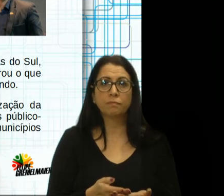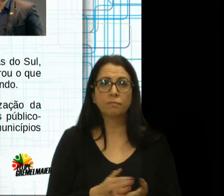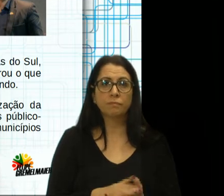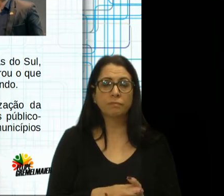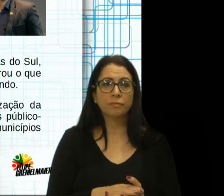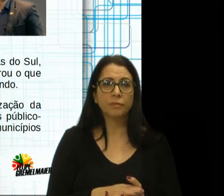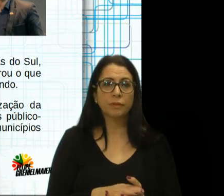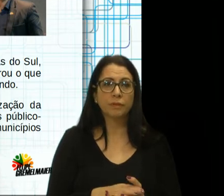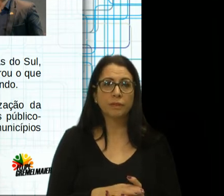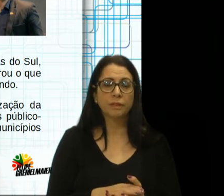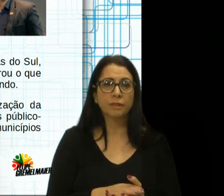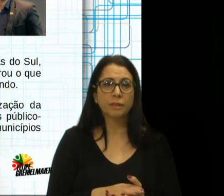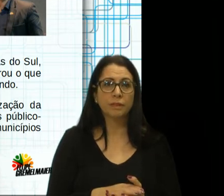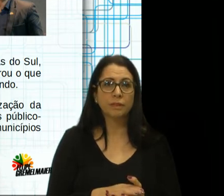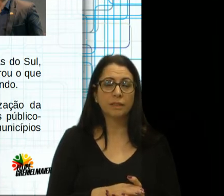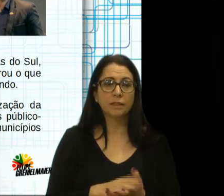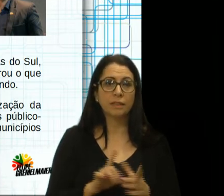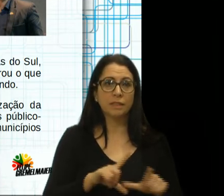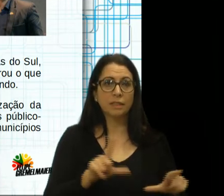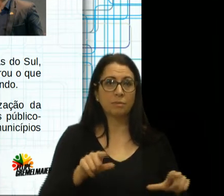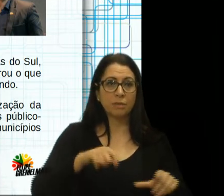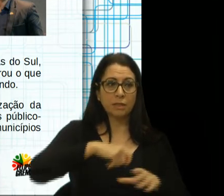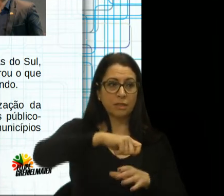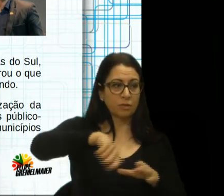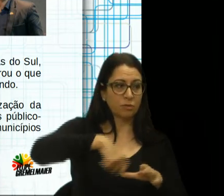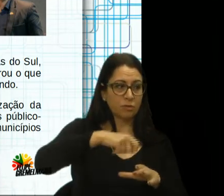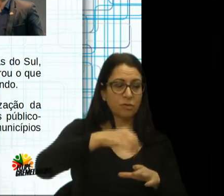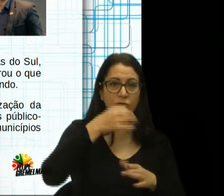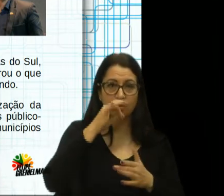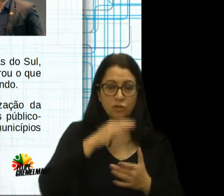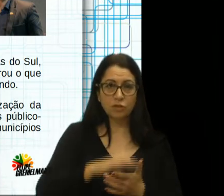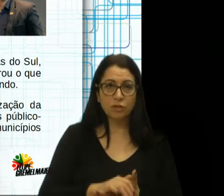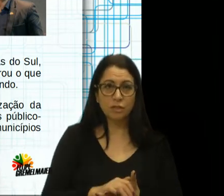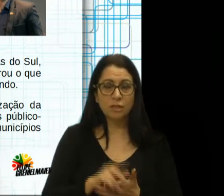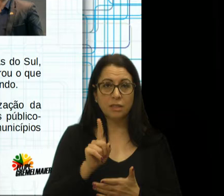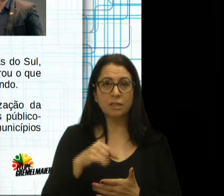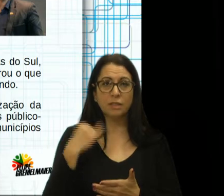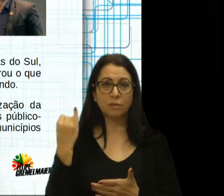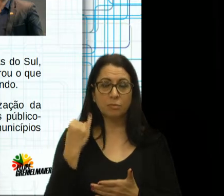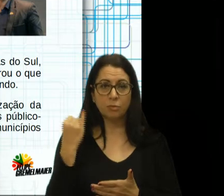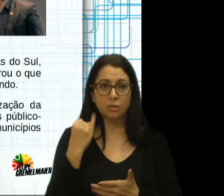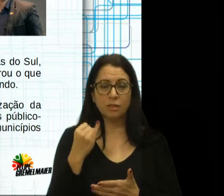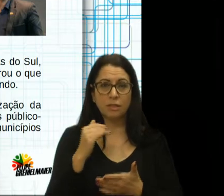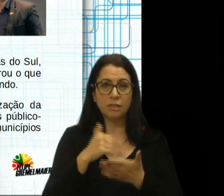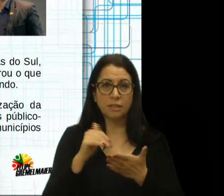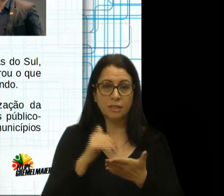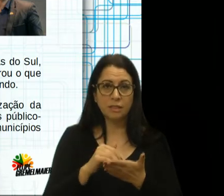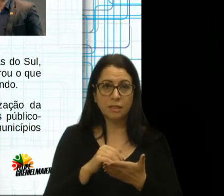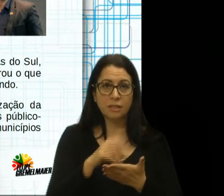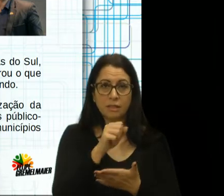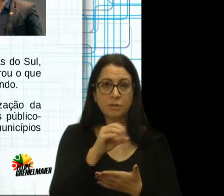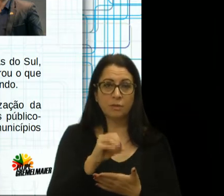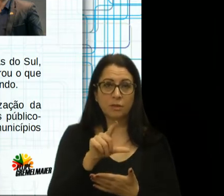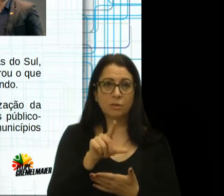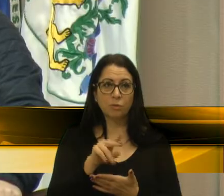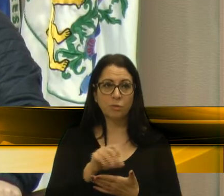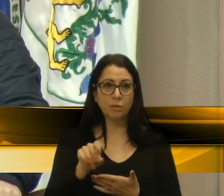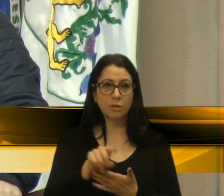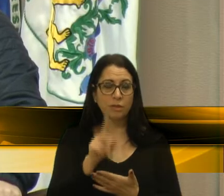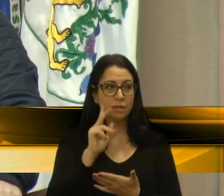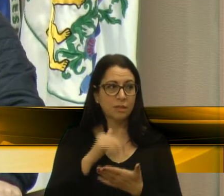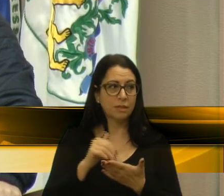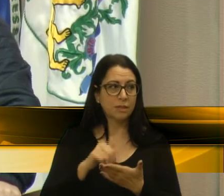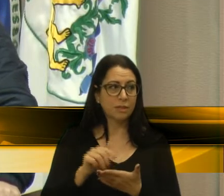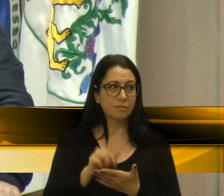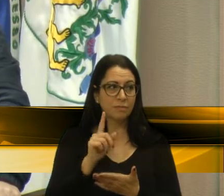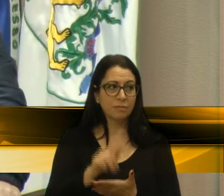do lançamento da Semana de Gastronomia, da primeira Semana de Gastronomia de Caxias do Sul, e é importante porque a secretária de São Luís do Maranhão esteve lá e a Secretaria Municipal do